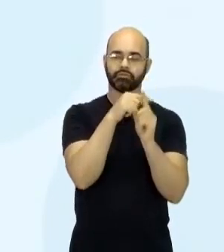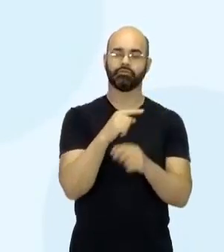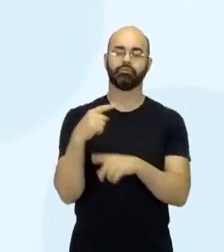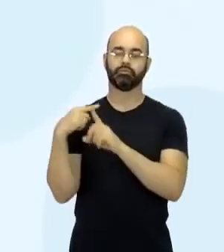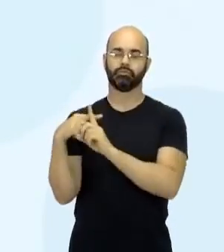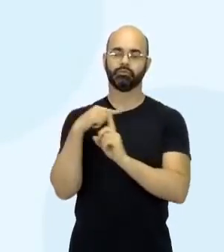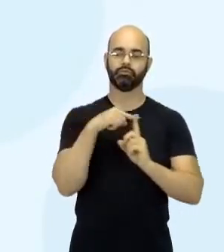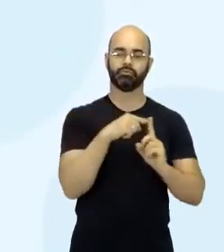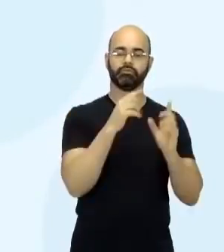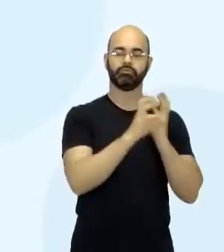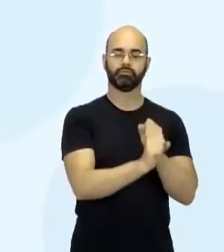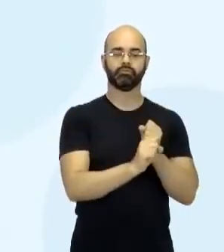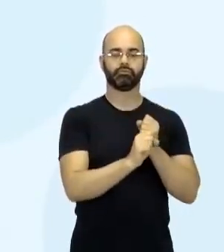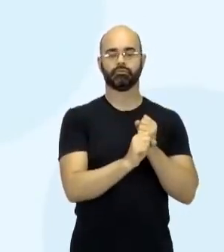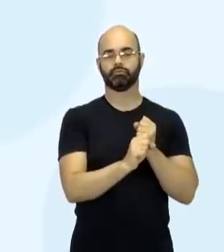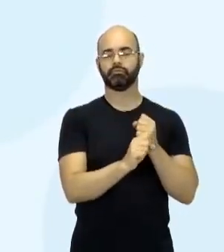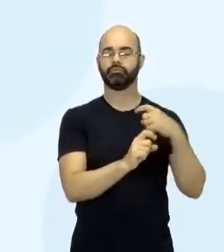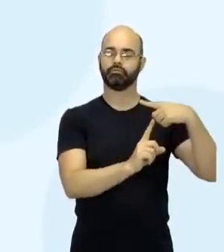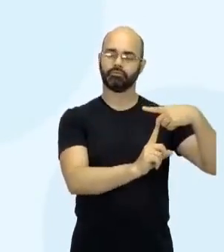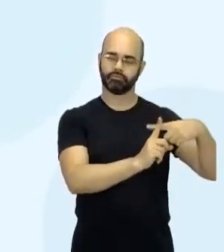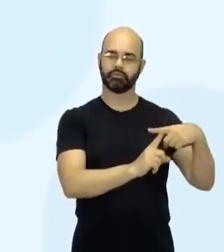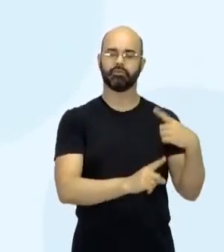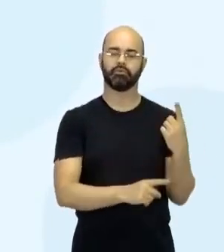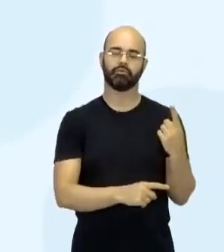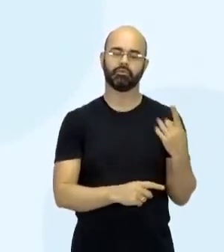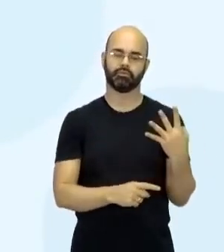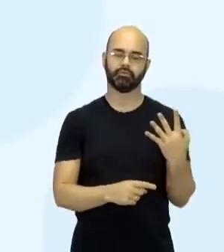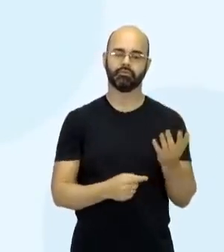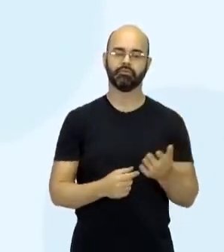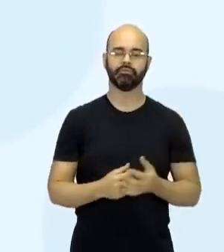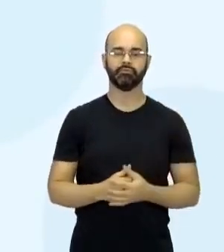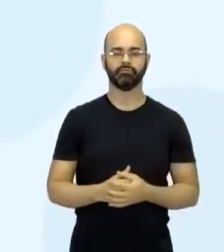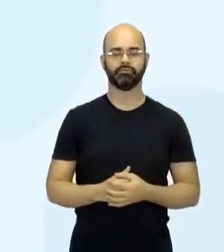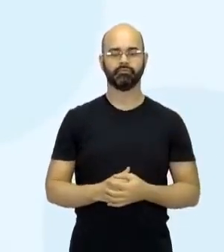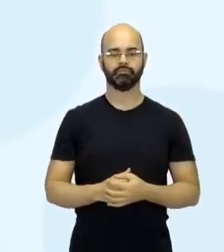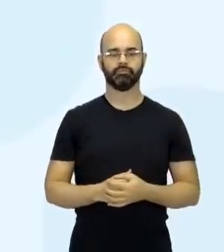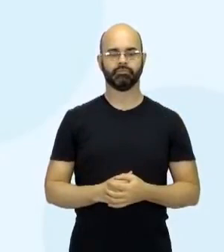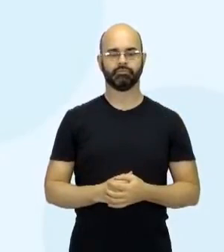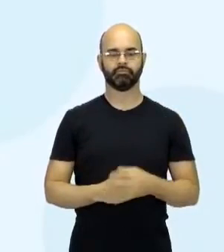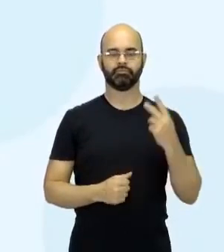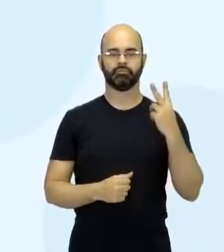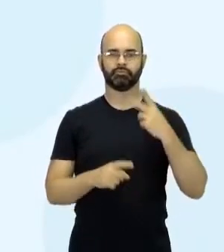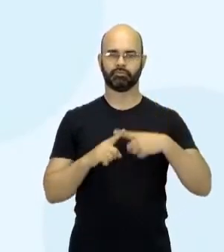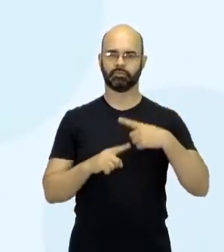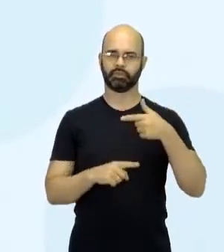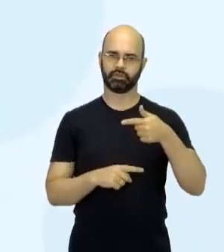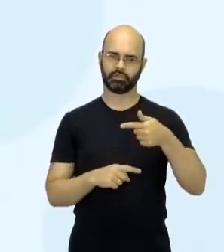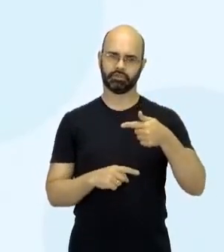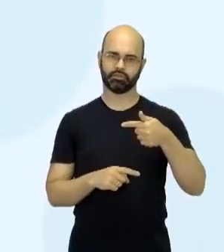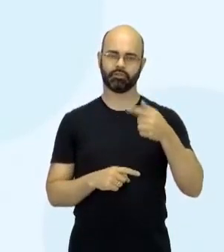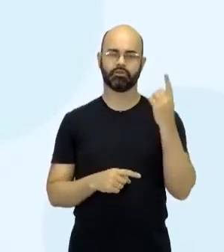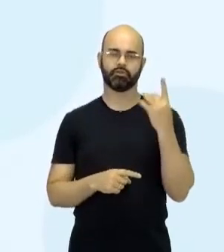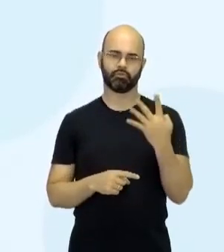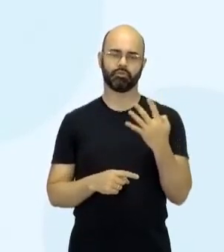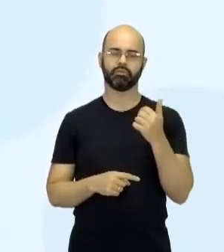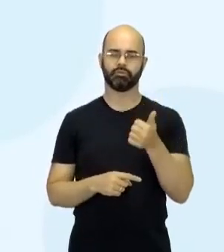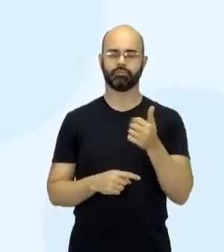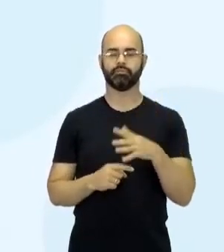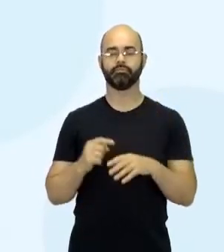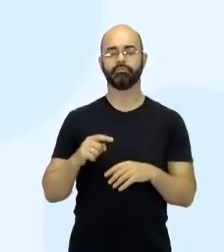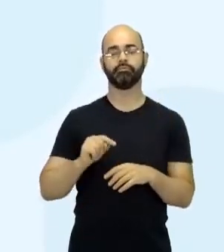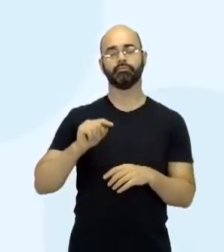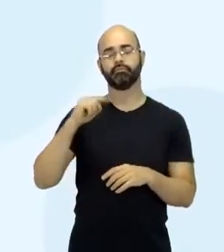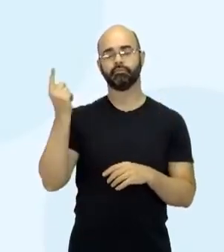positivo, aí é positivo. Ou mais com mais é mais, né? Muitos fazem isso, né? 2 vezes 7, 14. A mesma coisa